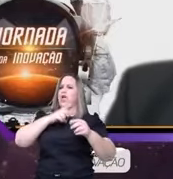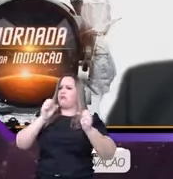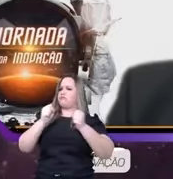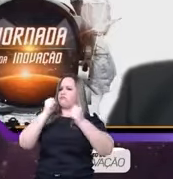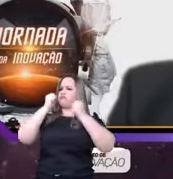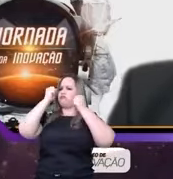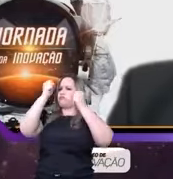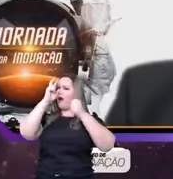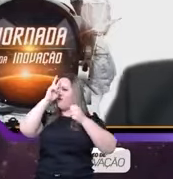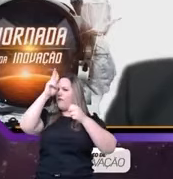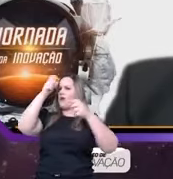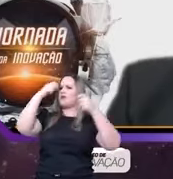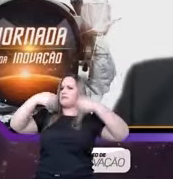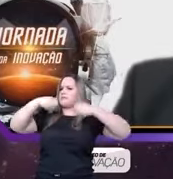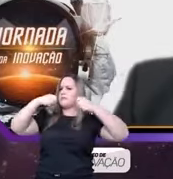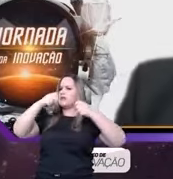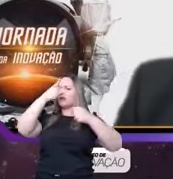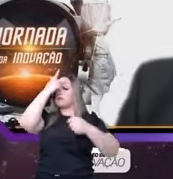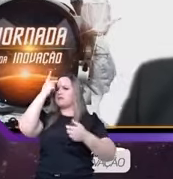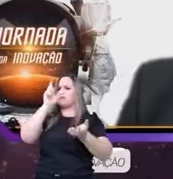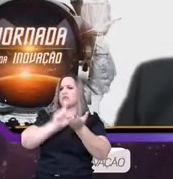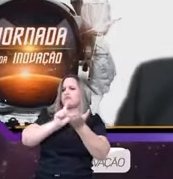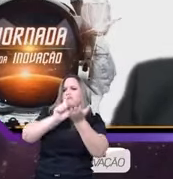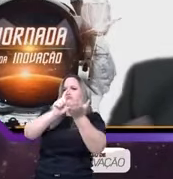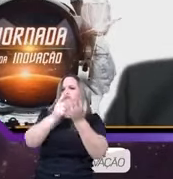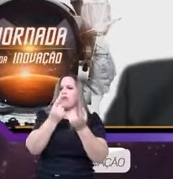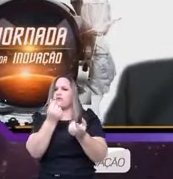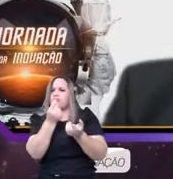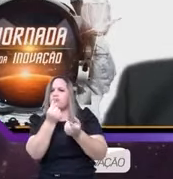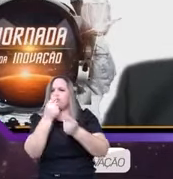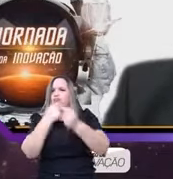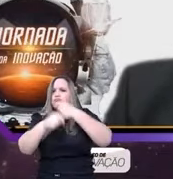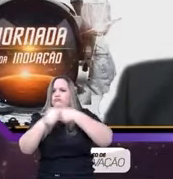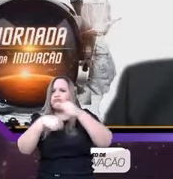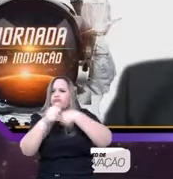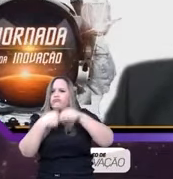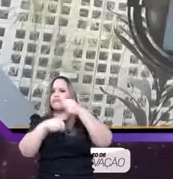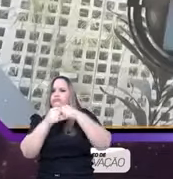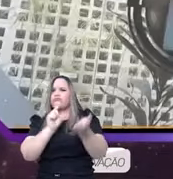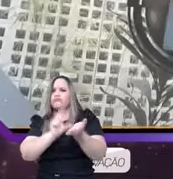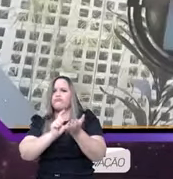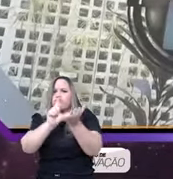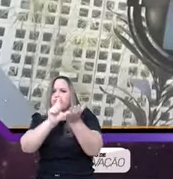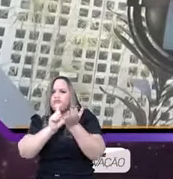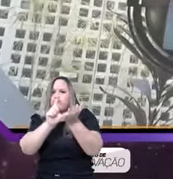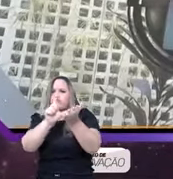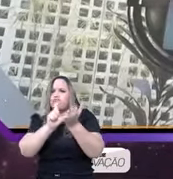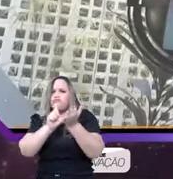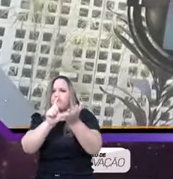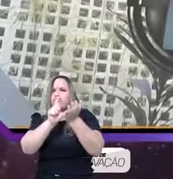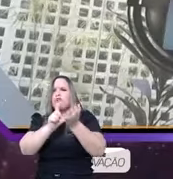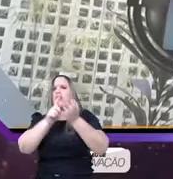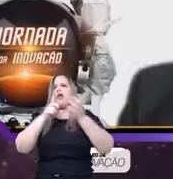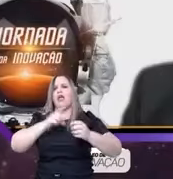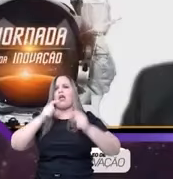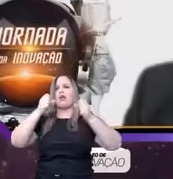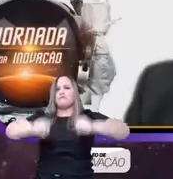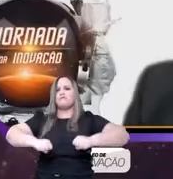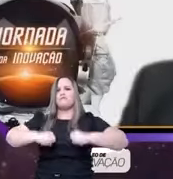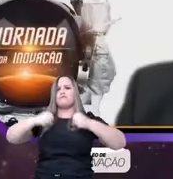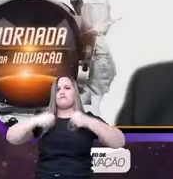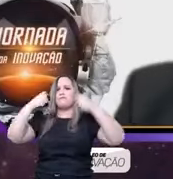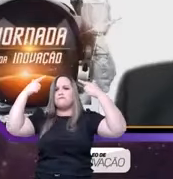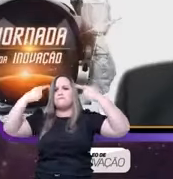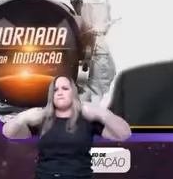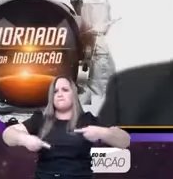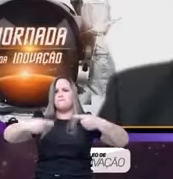de um patrocinador para isso. E na sequência eu ia trazer o desafio, mas eu acho que o desafio vem após a discussão